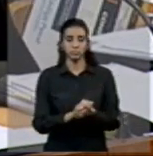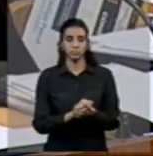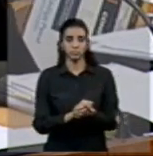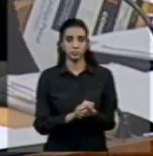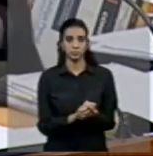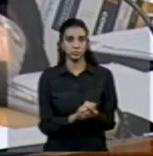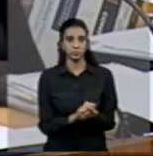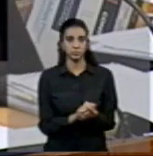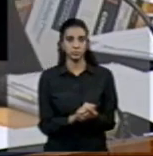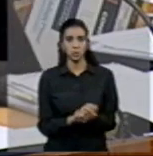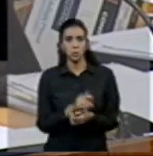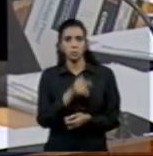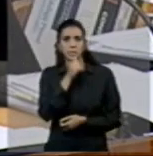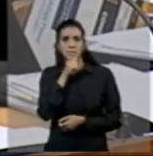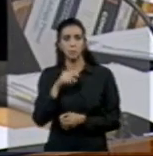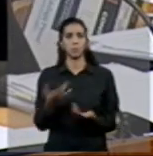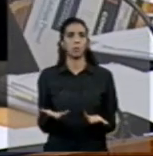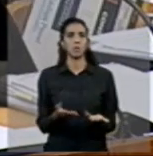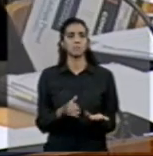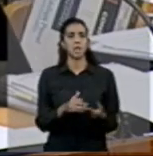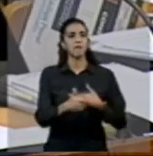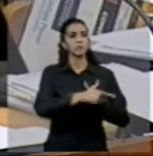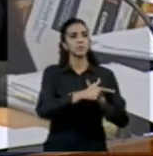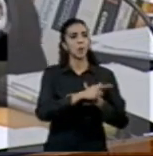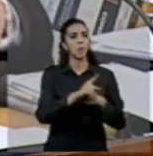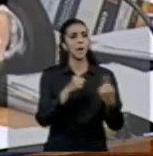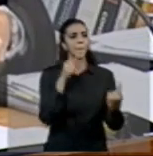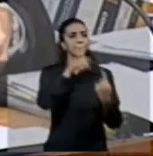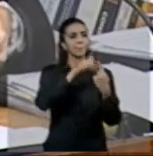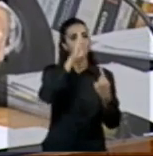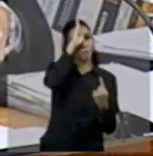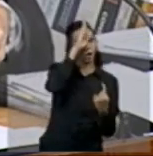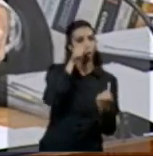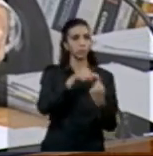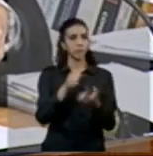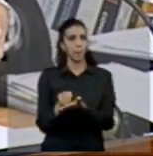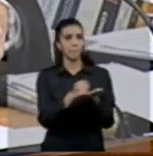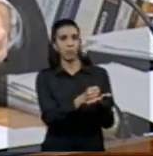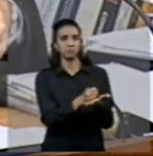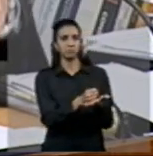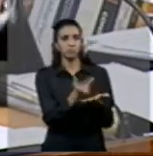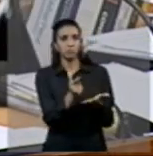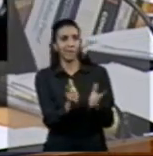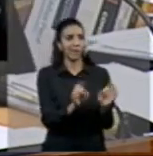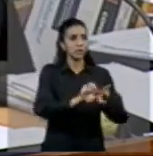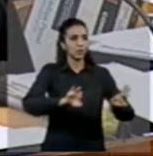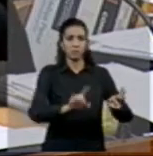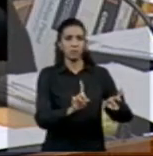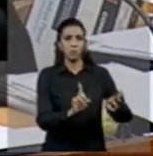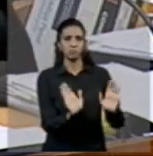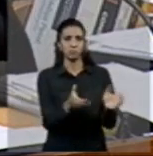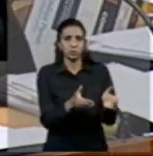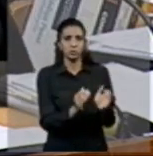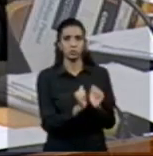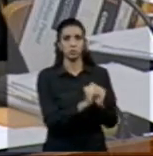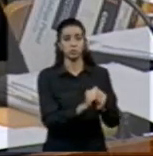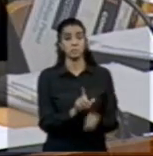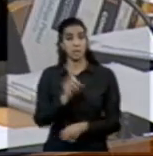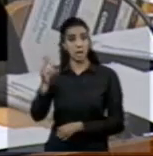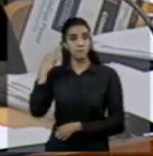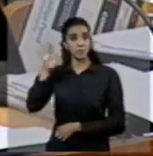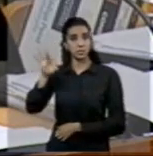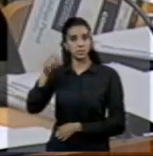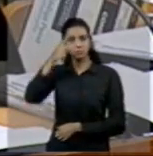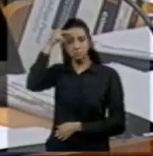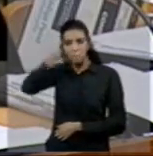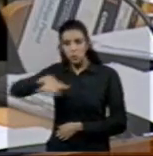nenhuma distinção entre atividade meio ou fim. Ou seja, lá de onde grande parte das pessoas,